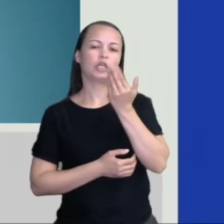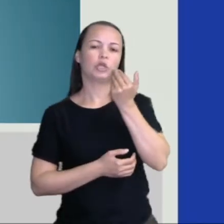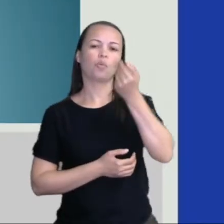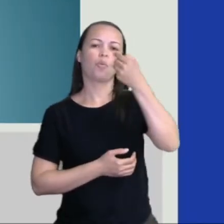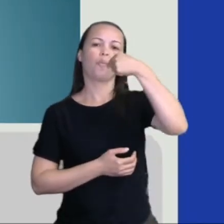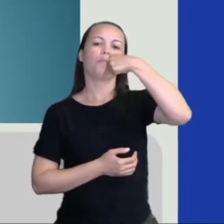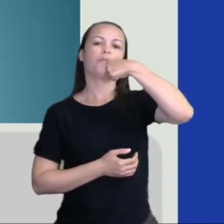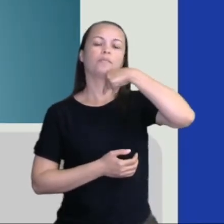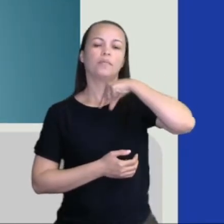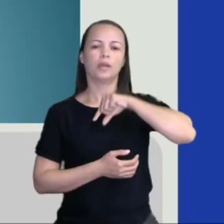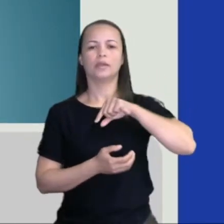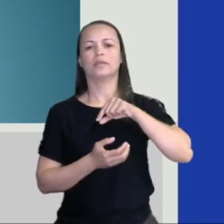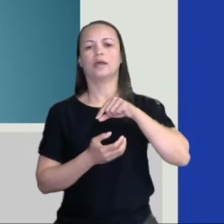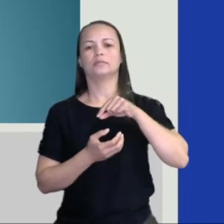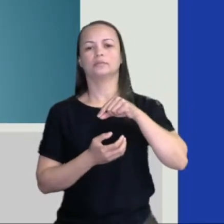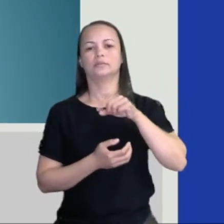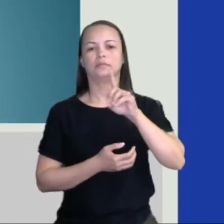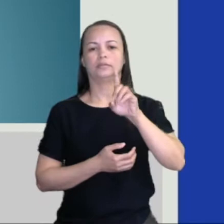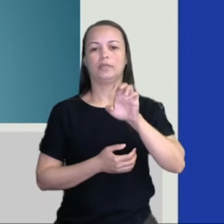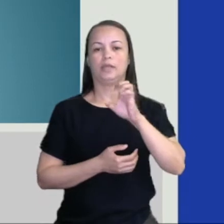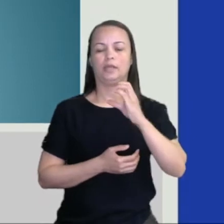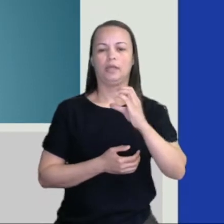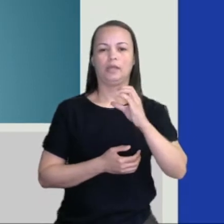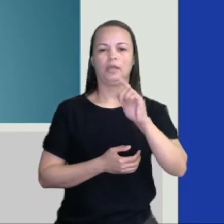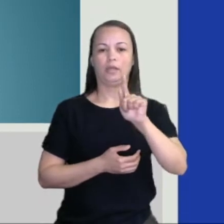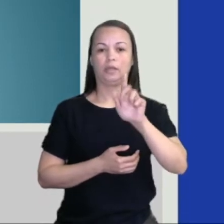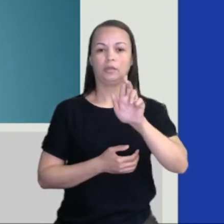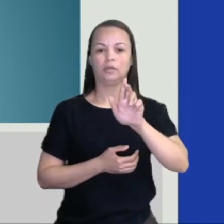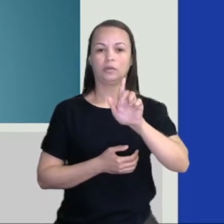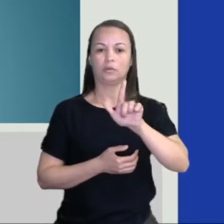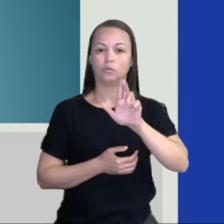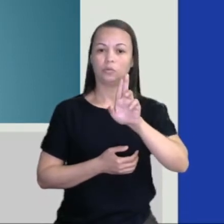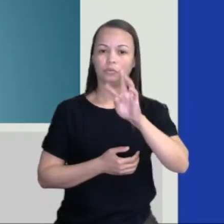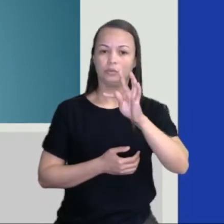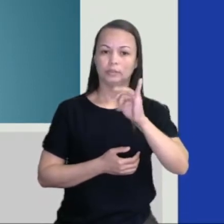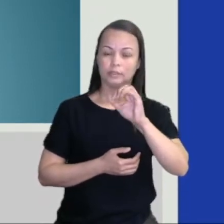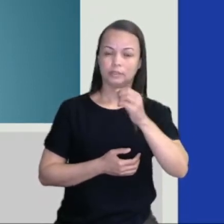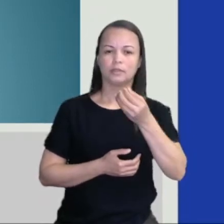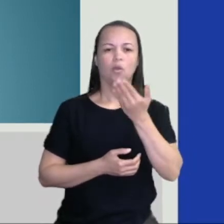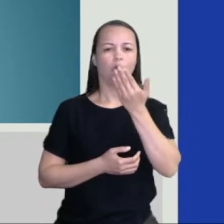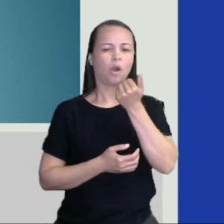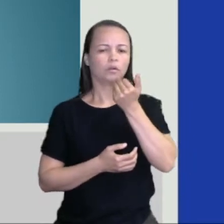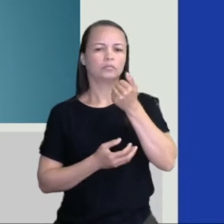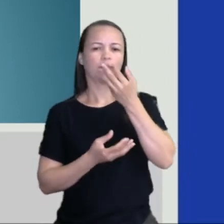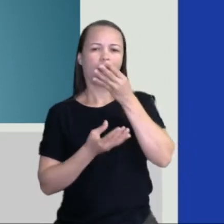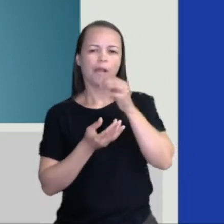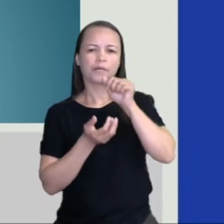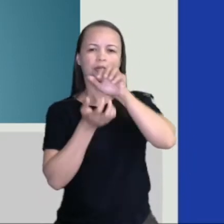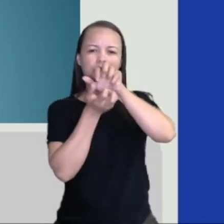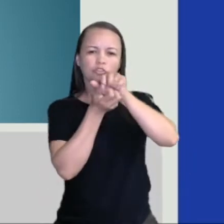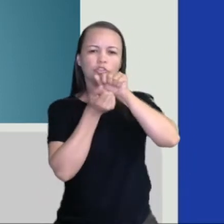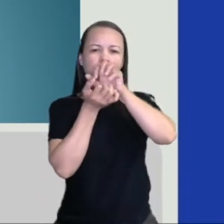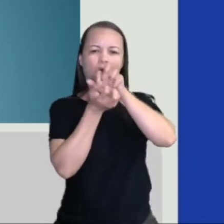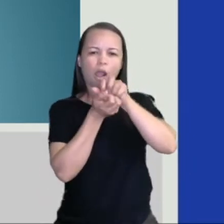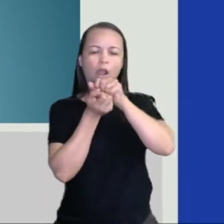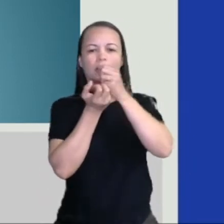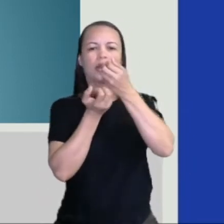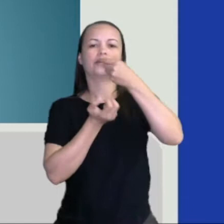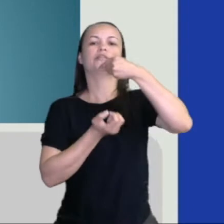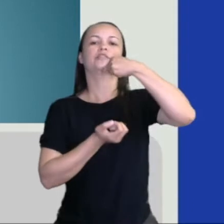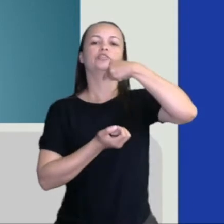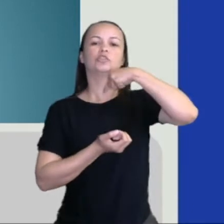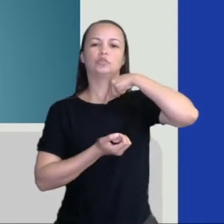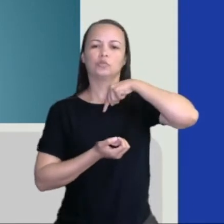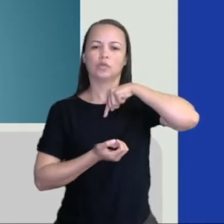aqui também o processo da deglutição de alimentos, ou seja, o ato de engolir esse alimento, vai ter movimentos musculares, vai ter outros